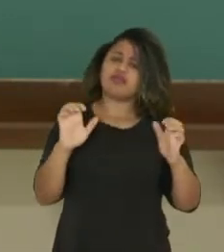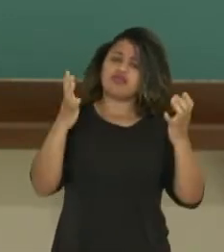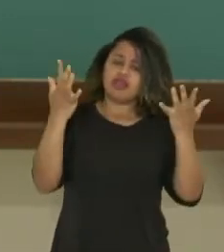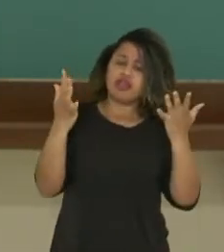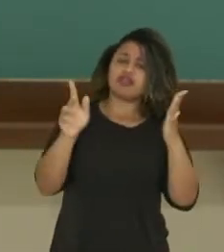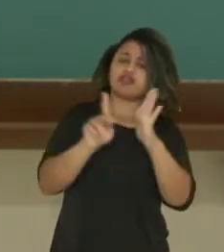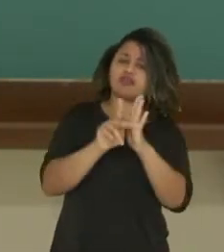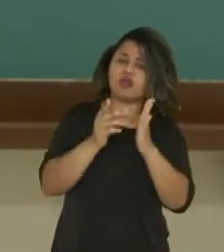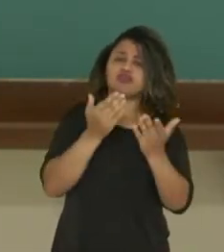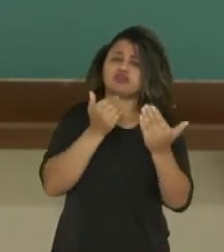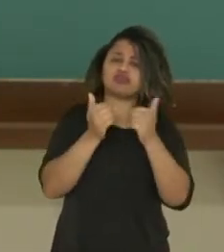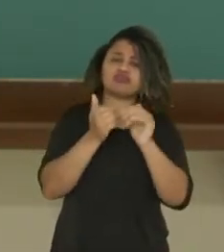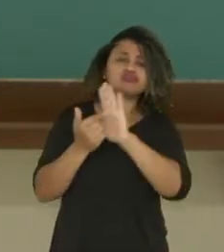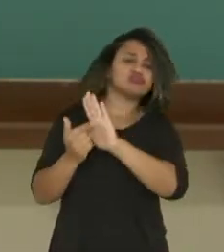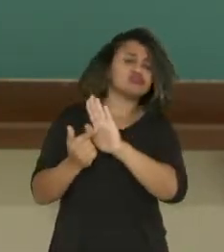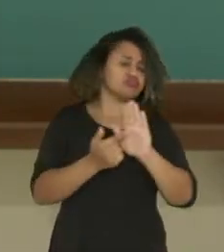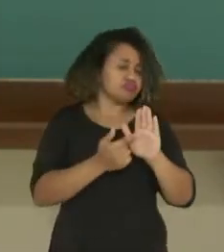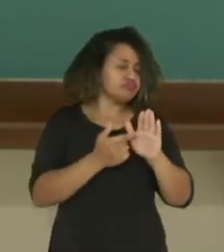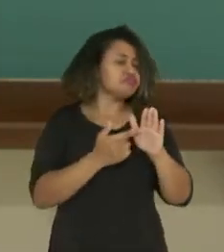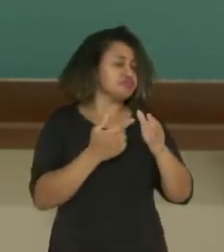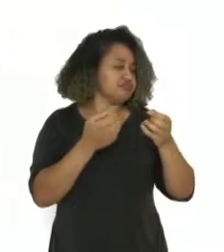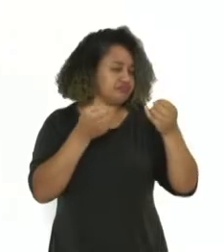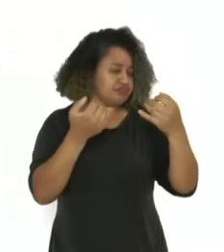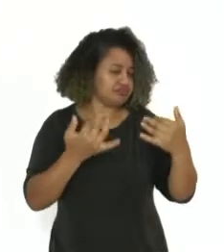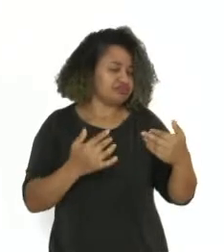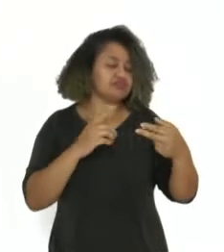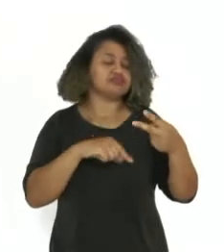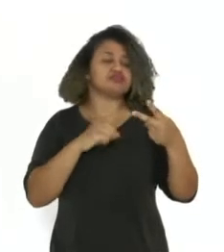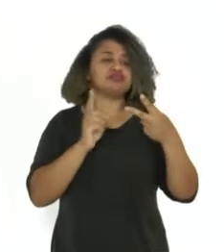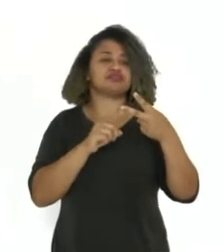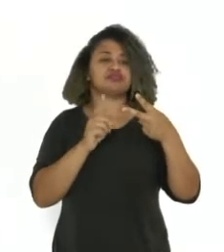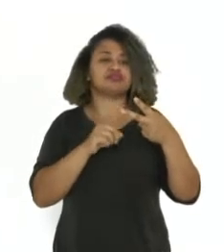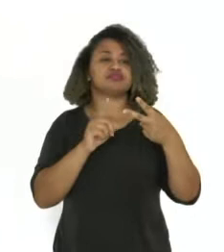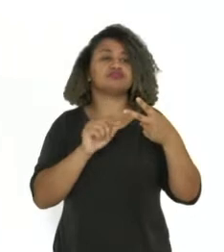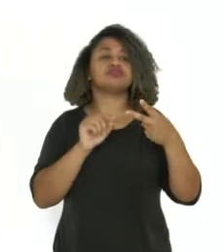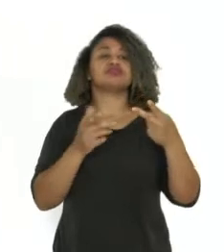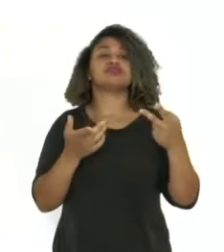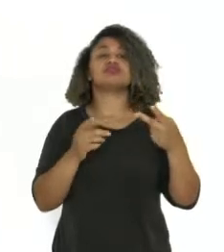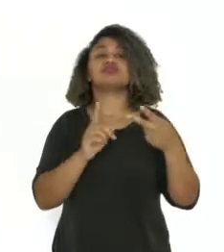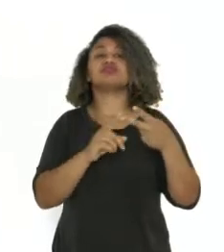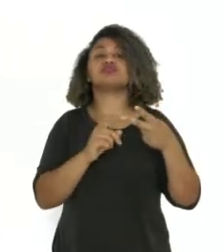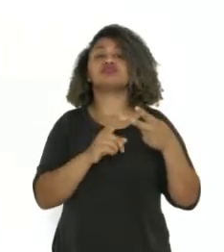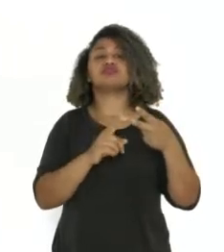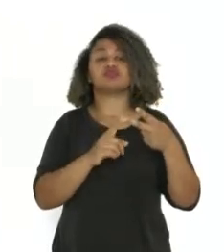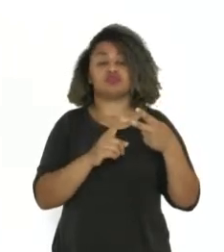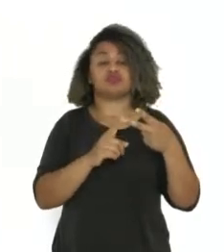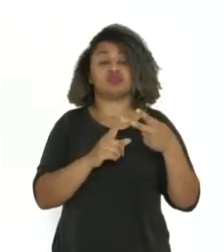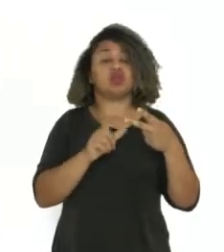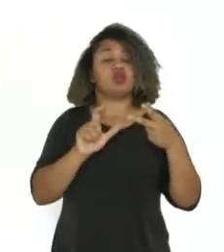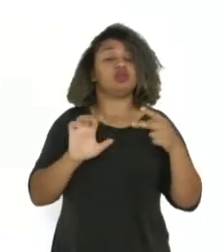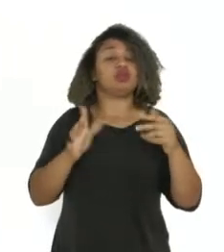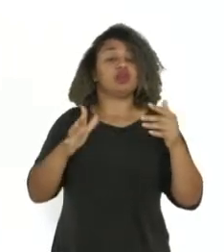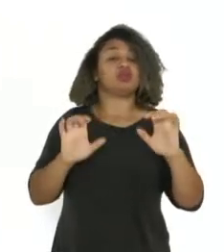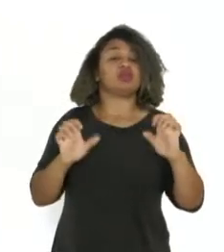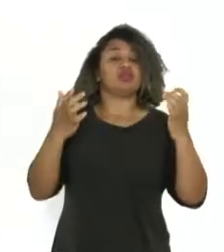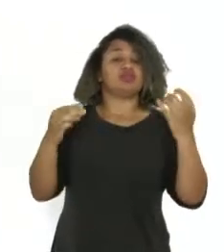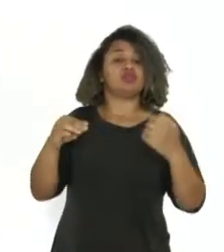feira gastronômica? Comenta. E segundo, donde se passa la feria